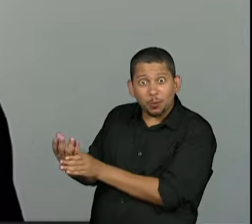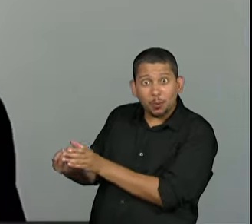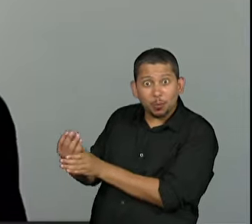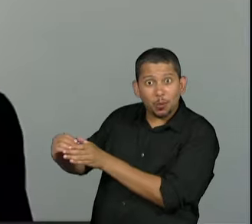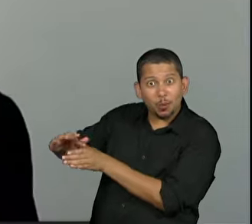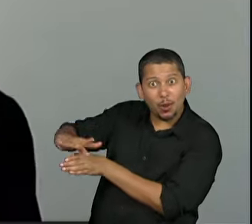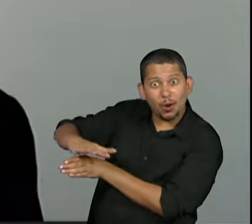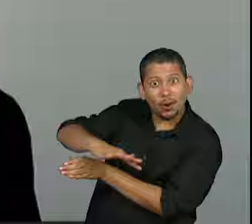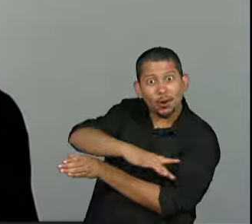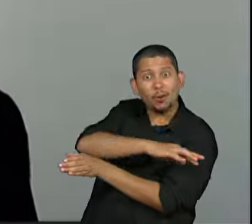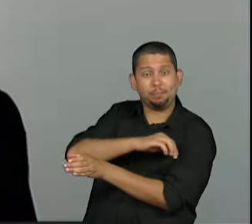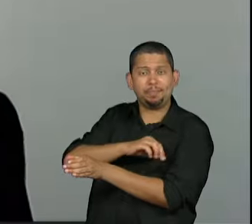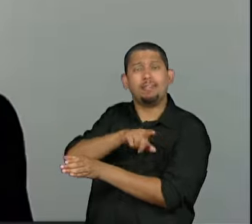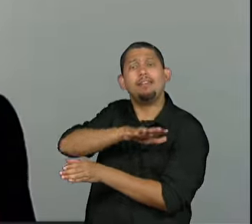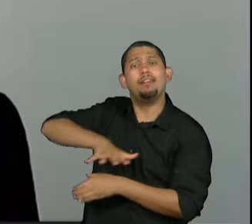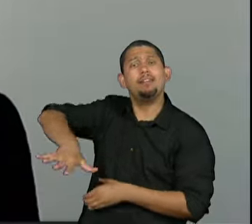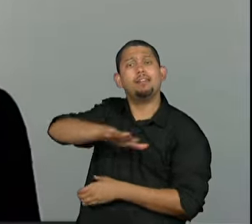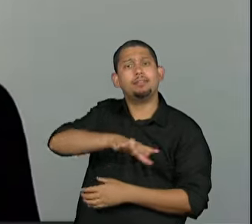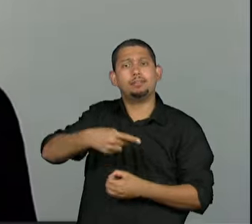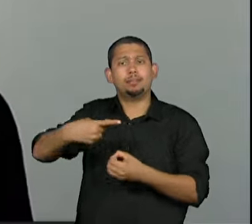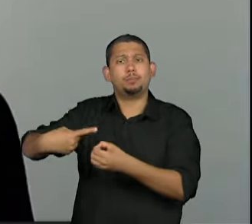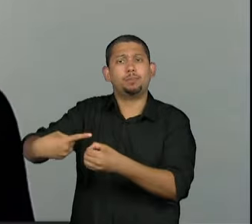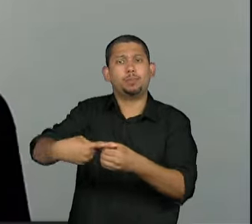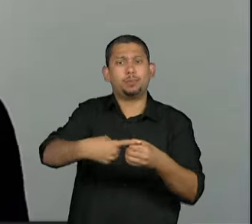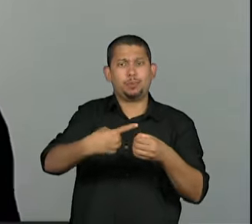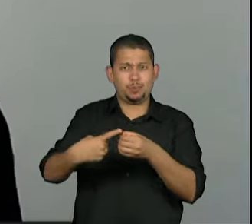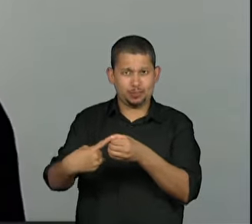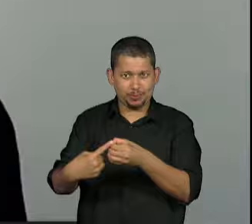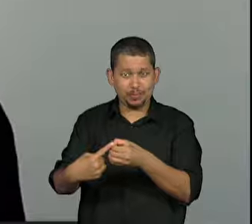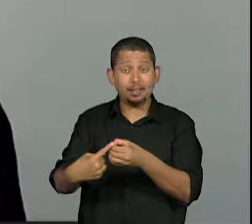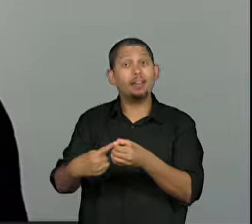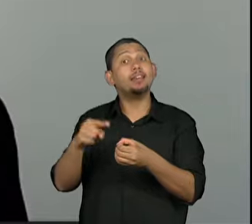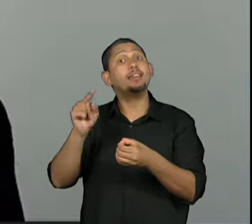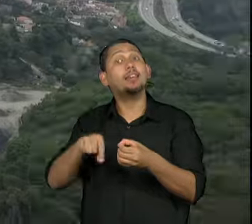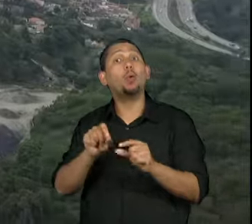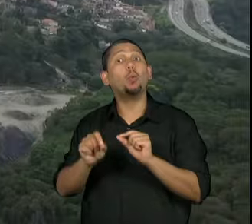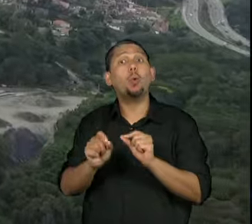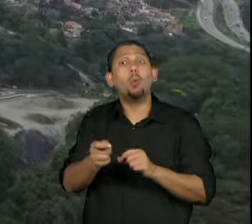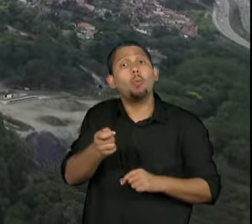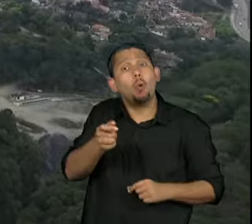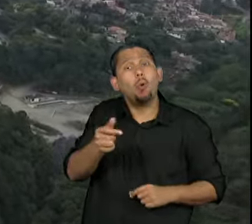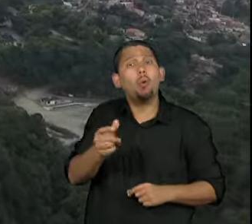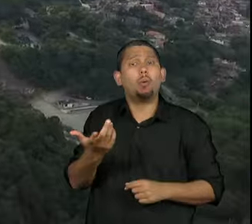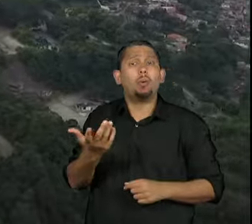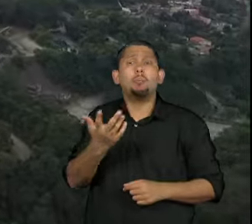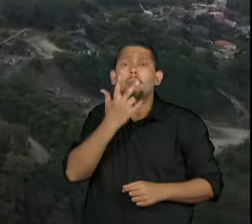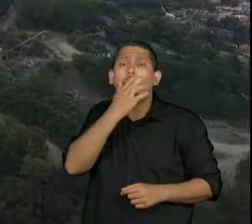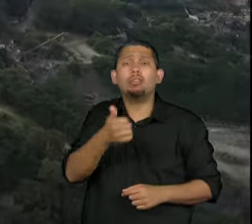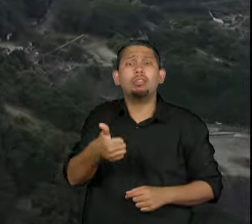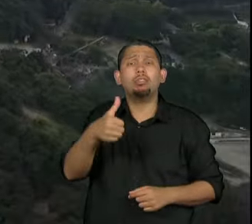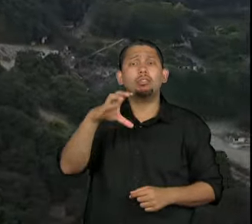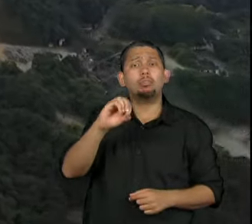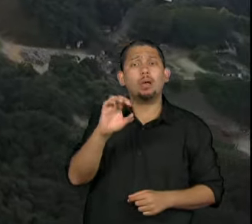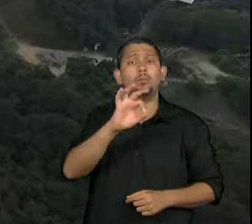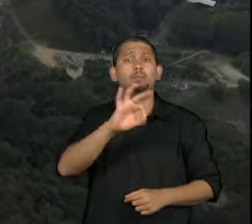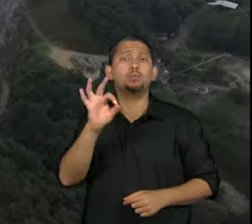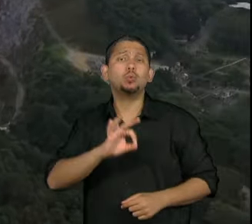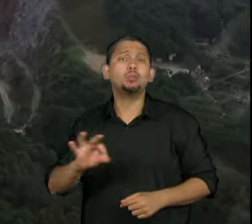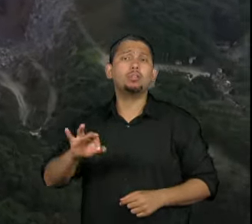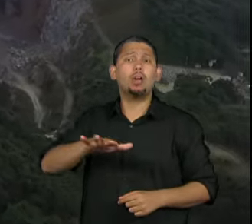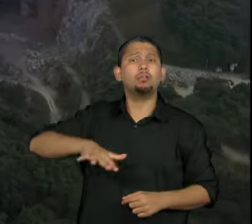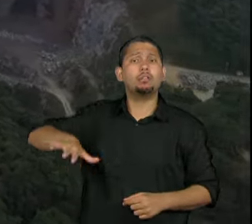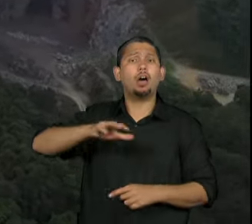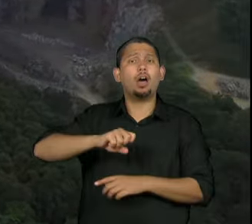municípios, que a gente chama de municípios, inclusive, que tem uma taxa muito baixa, é uma taxa de menos de 10% de vegetação, eles